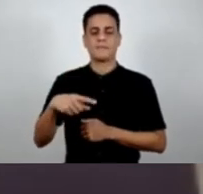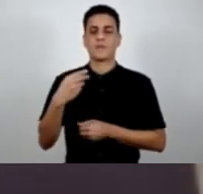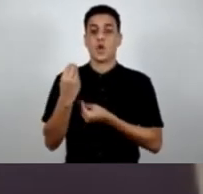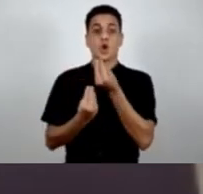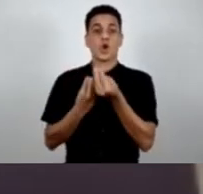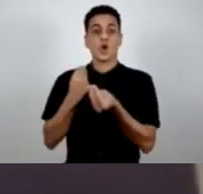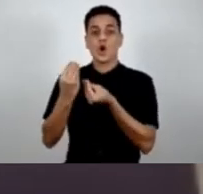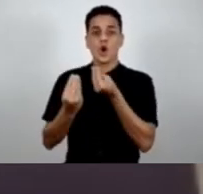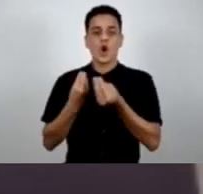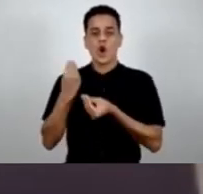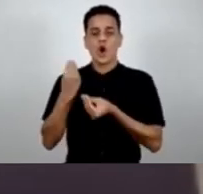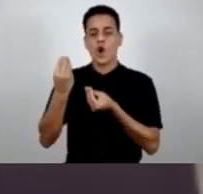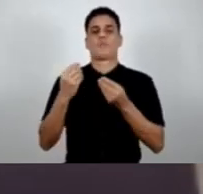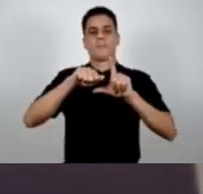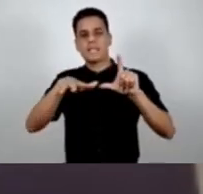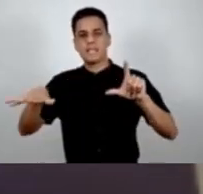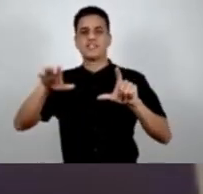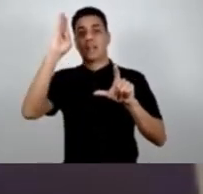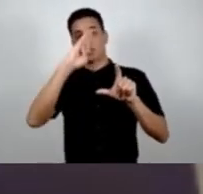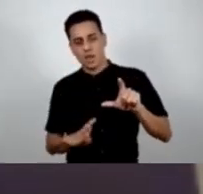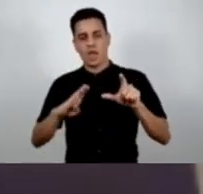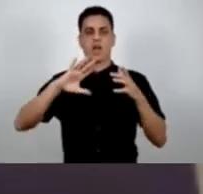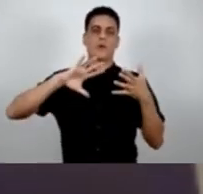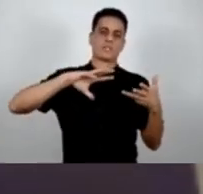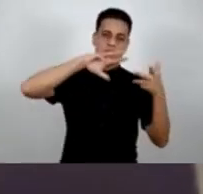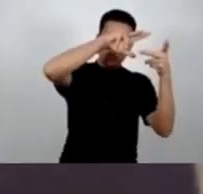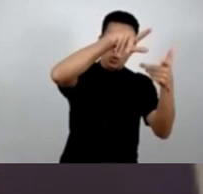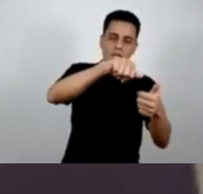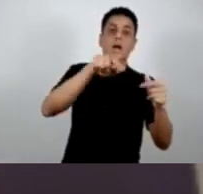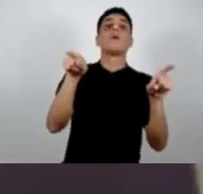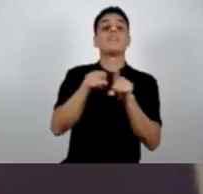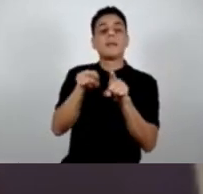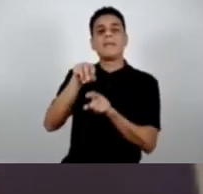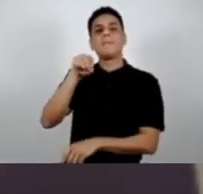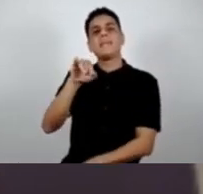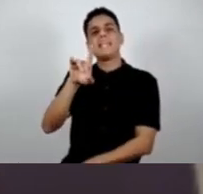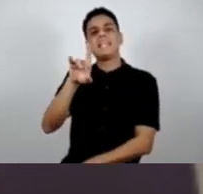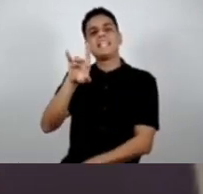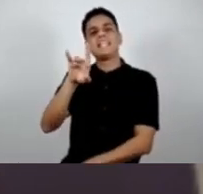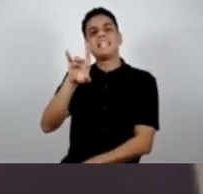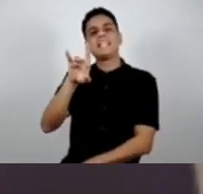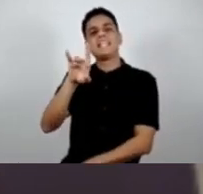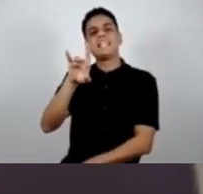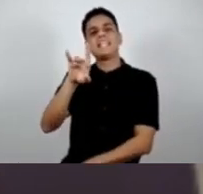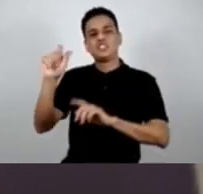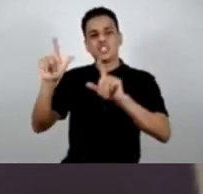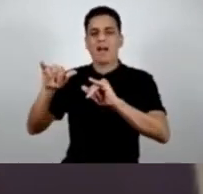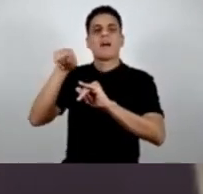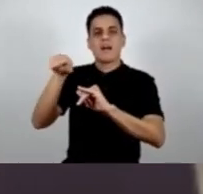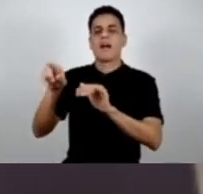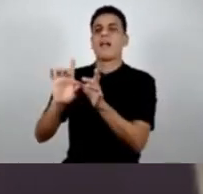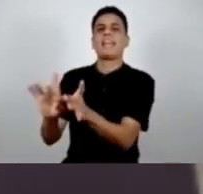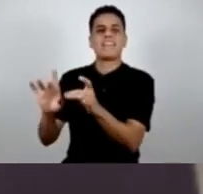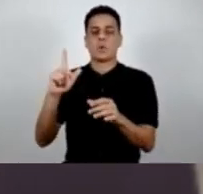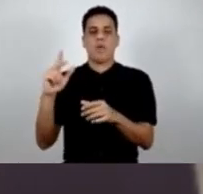em como a mídia nacional, a mídia internacional e a mídia alternativa reportaram,